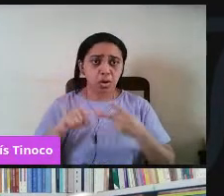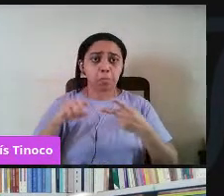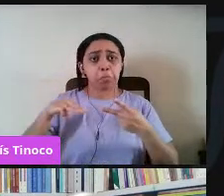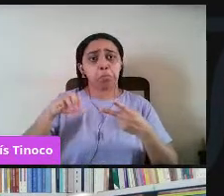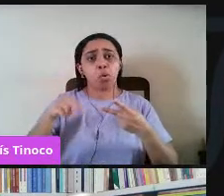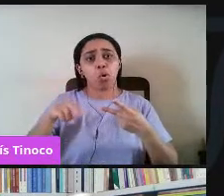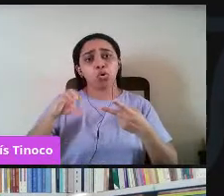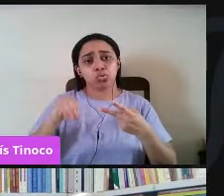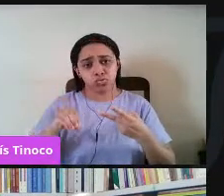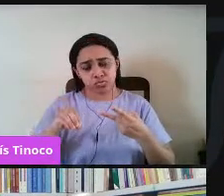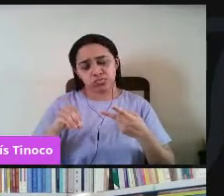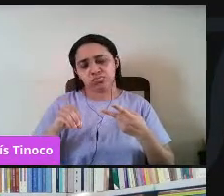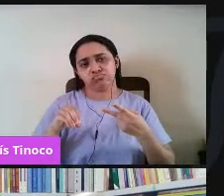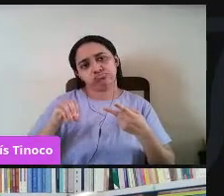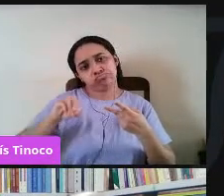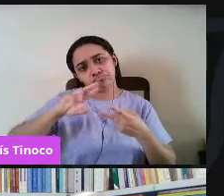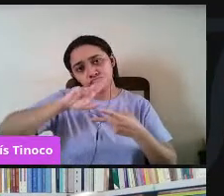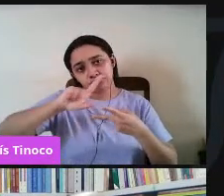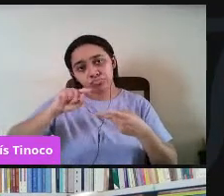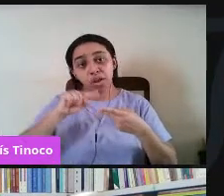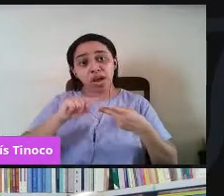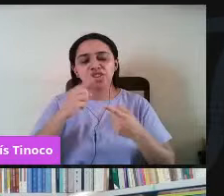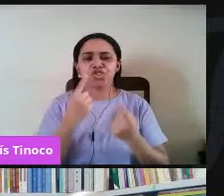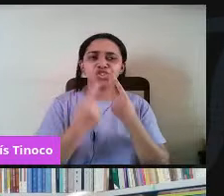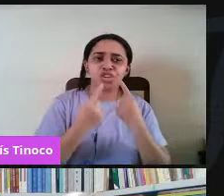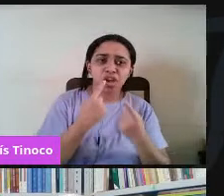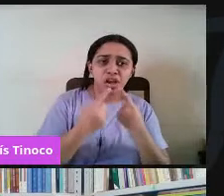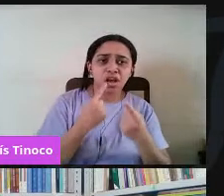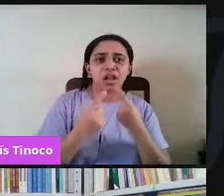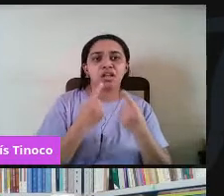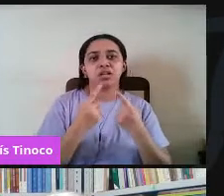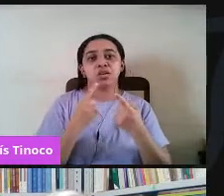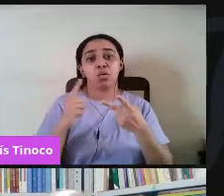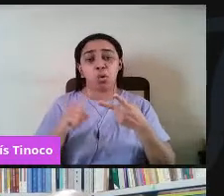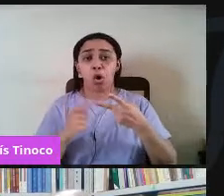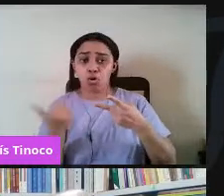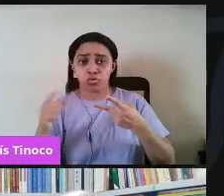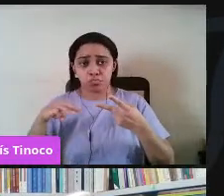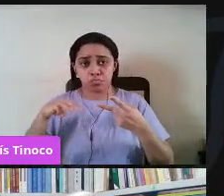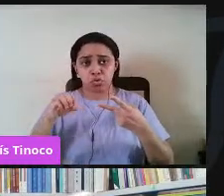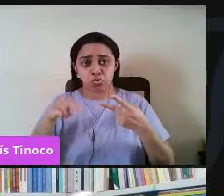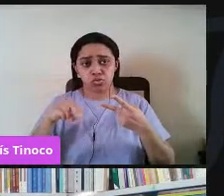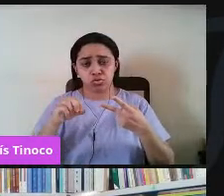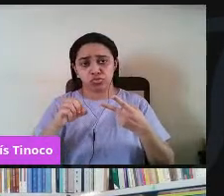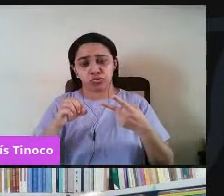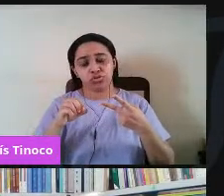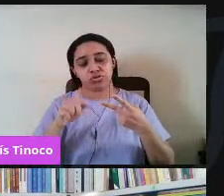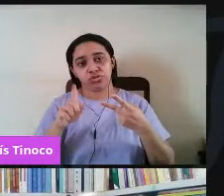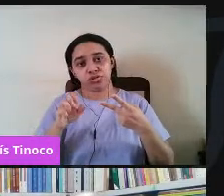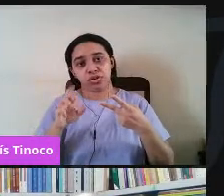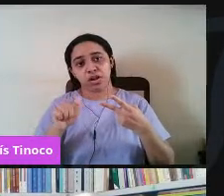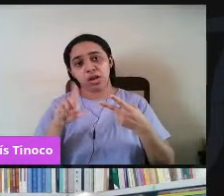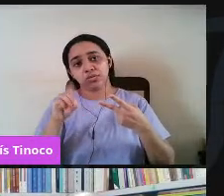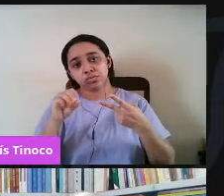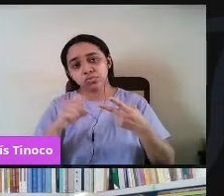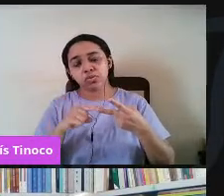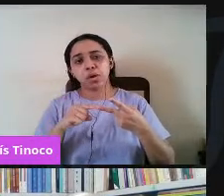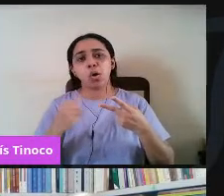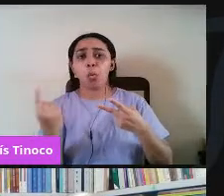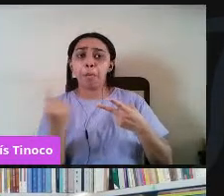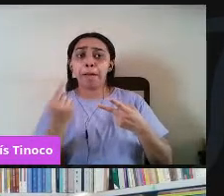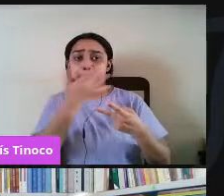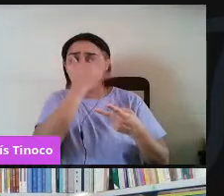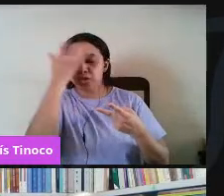exemplo, os polílogos, os diálogos. Nós temos os monogerados, os monólogos, né, que podem ser